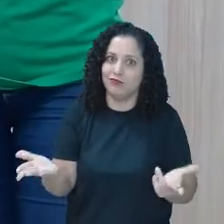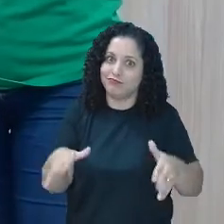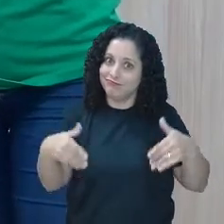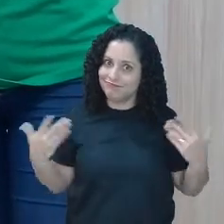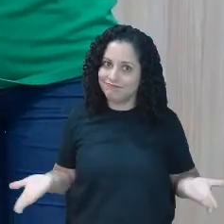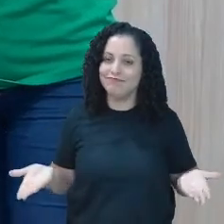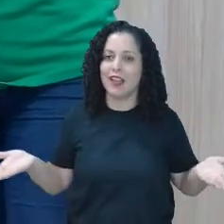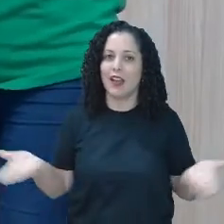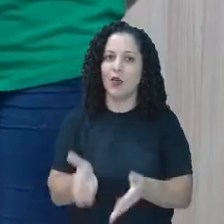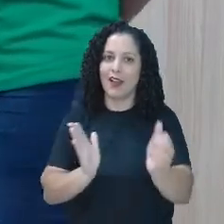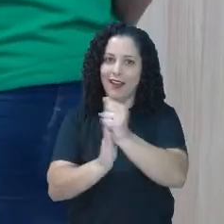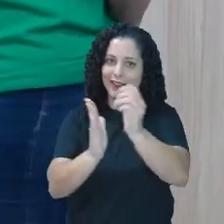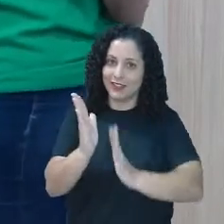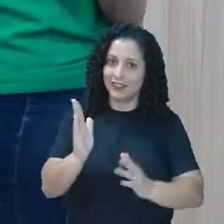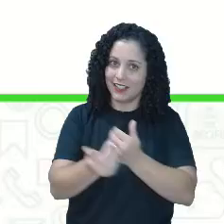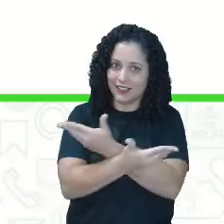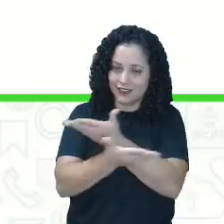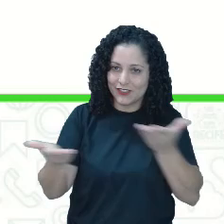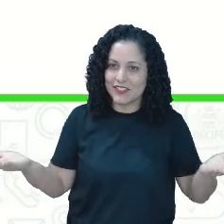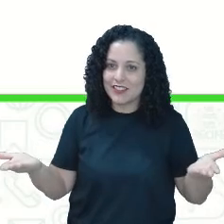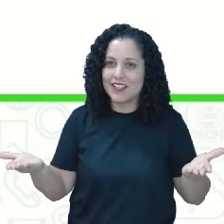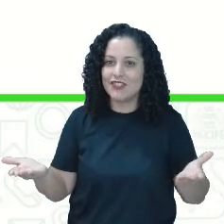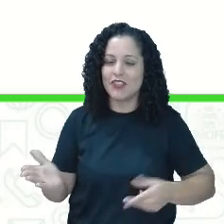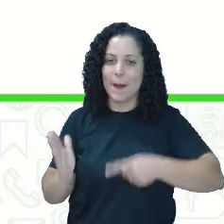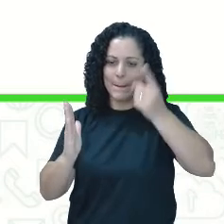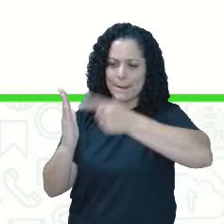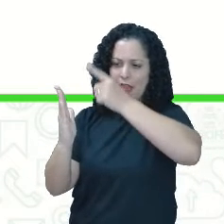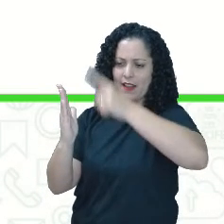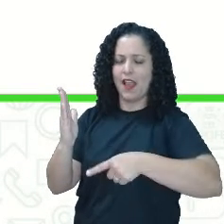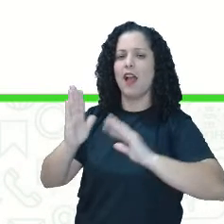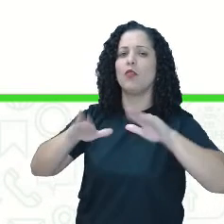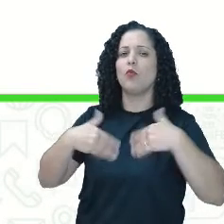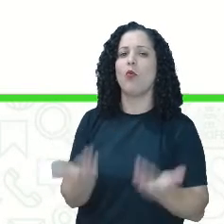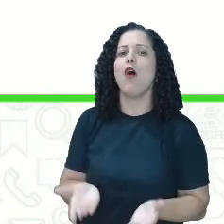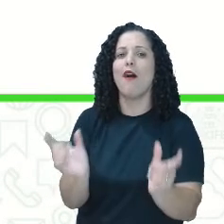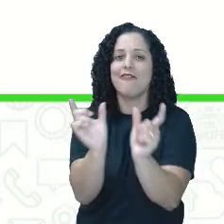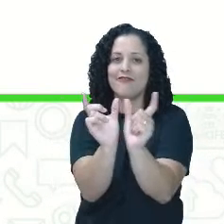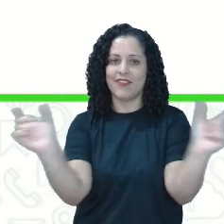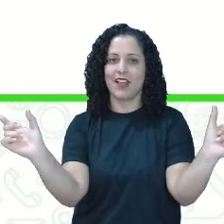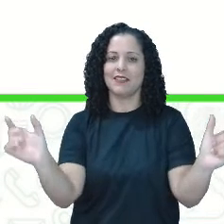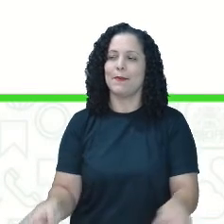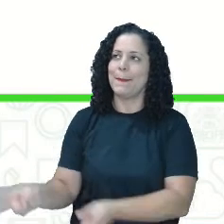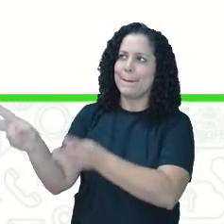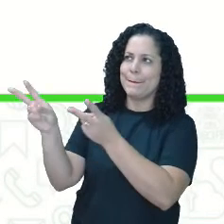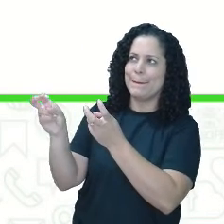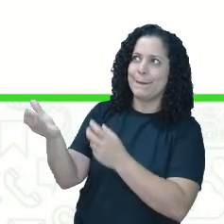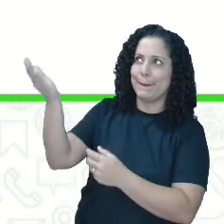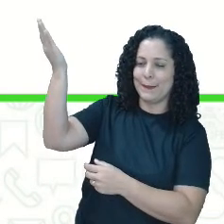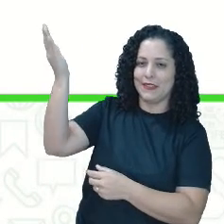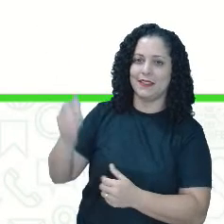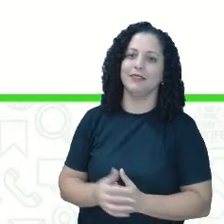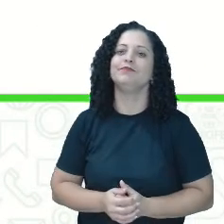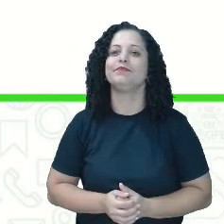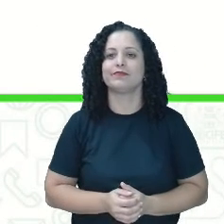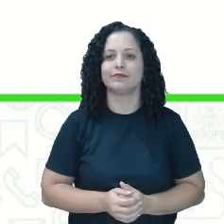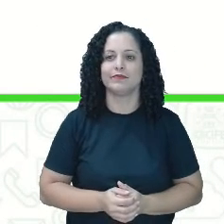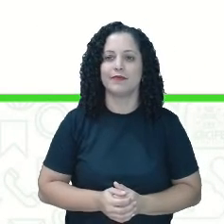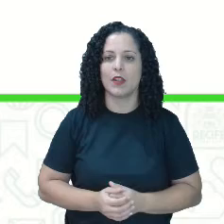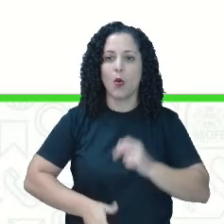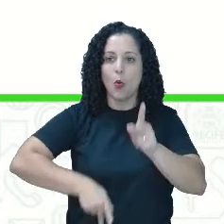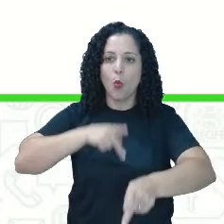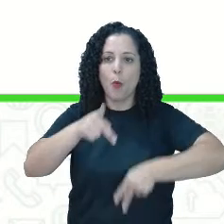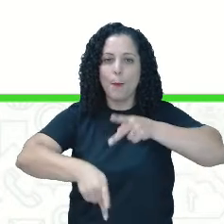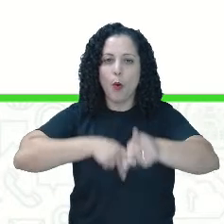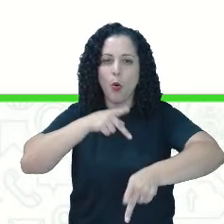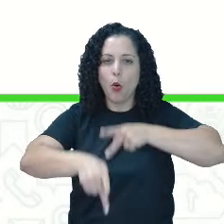eu vou deixar para vocês, assinale o tipo de frase que pode ser identificada em a população deseja